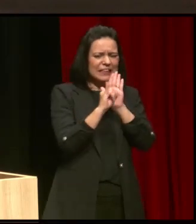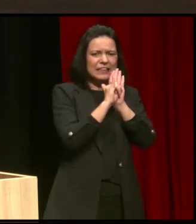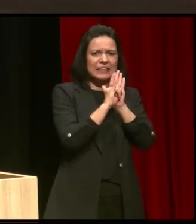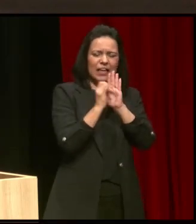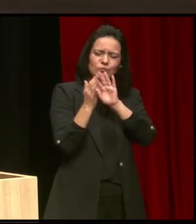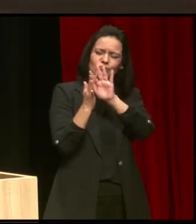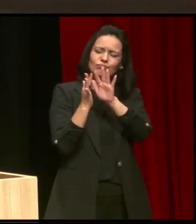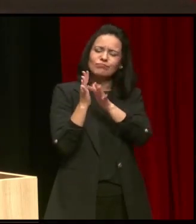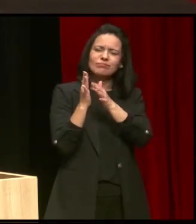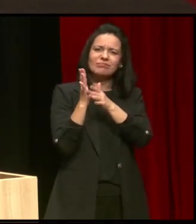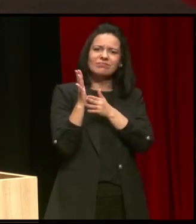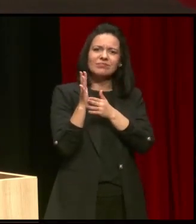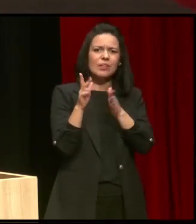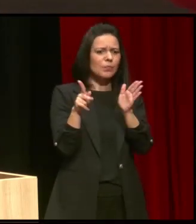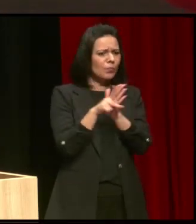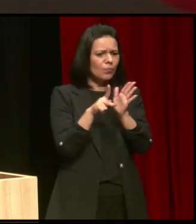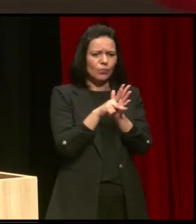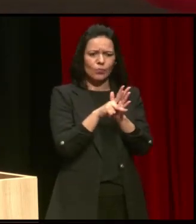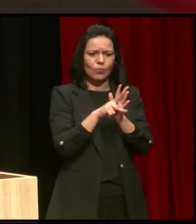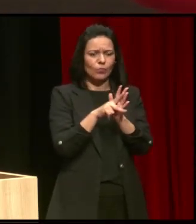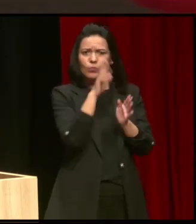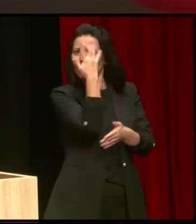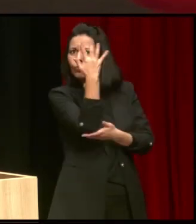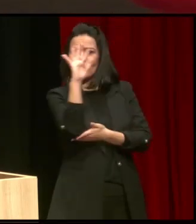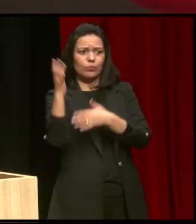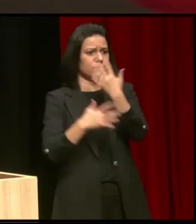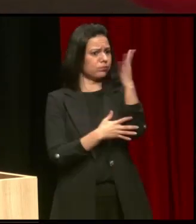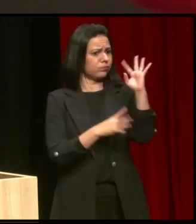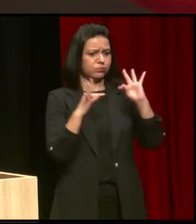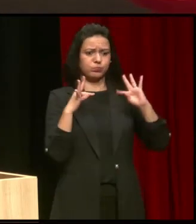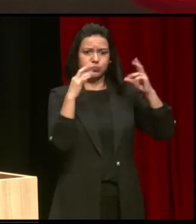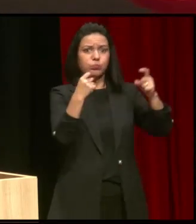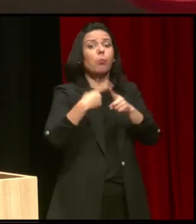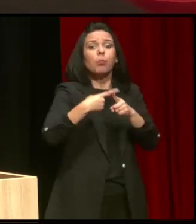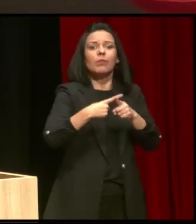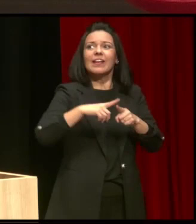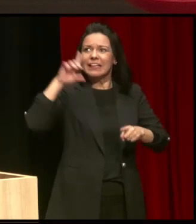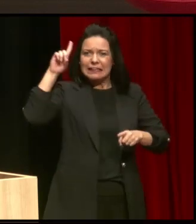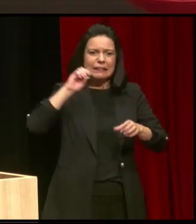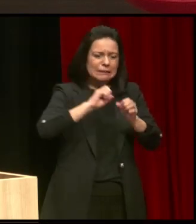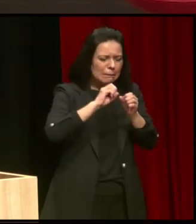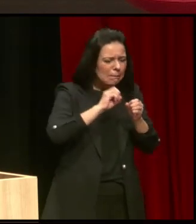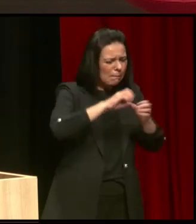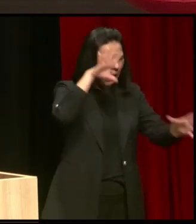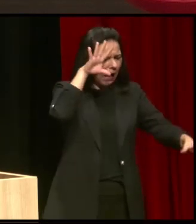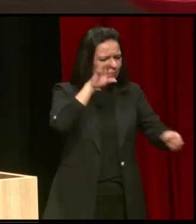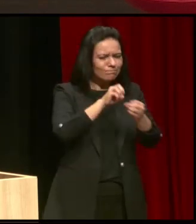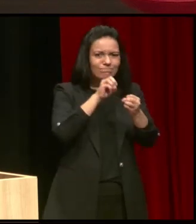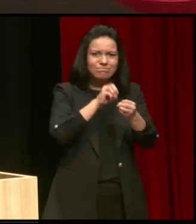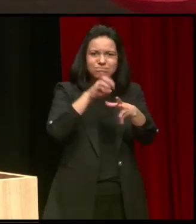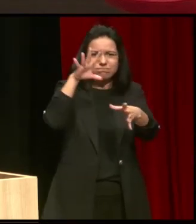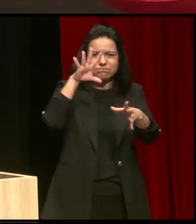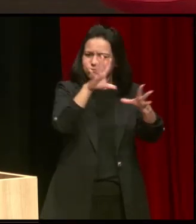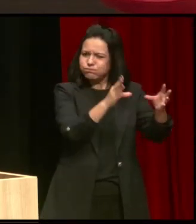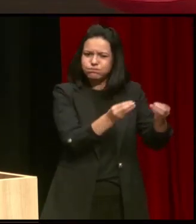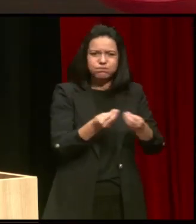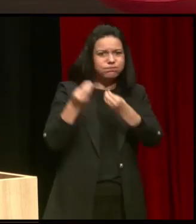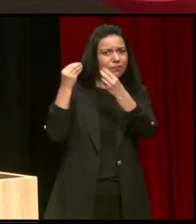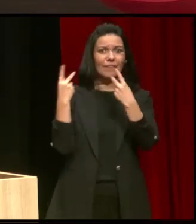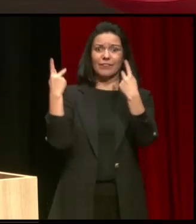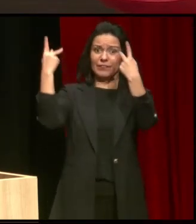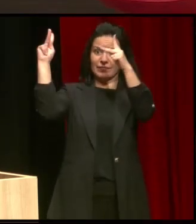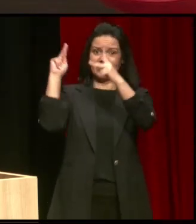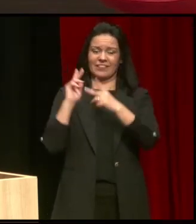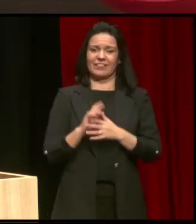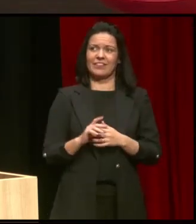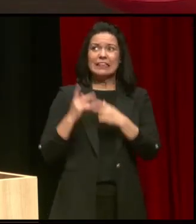natureza. Por quê? Porque Ele fez. E se Ele fez, é Dele. A gente